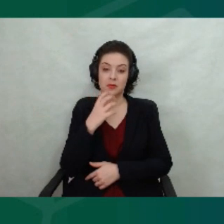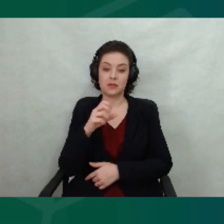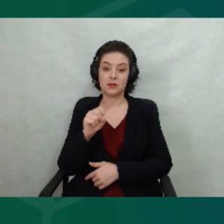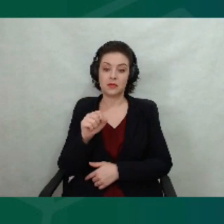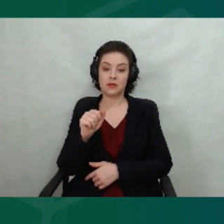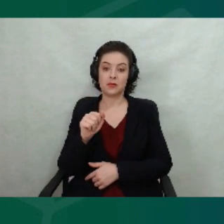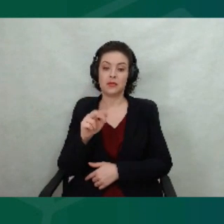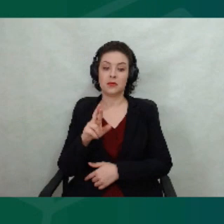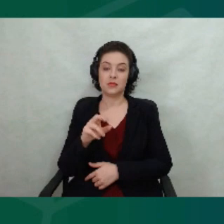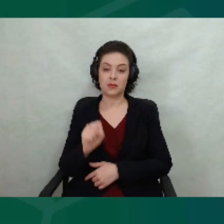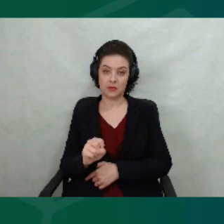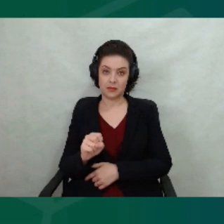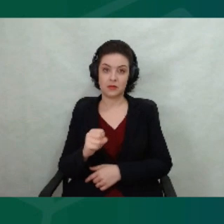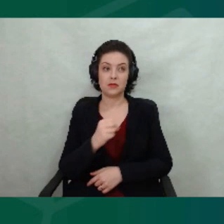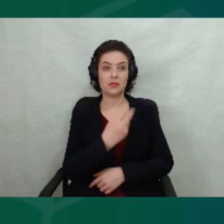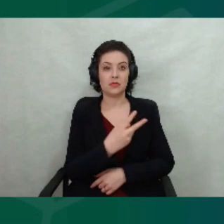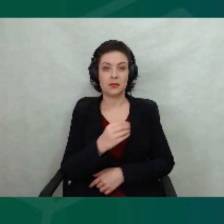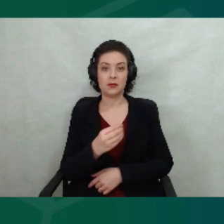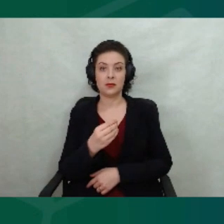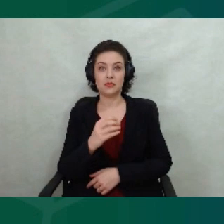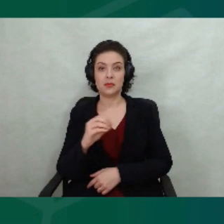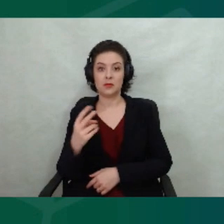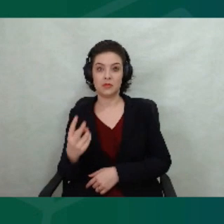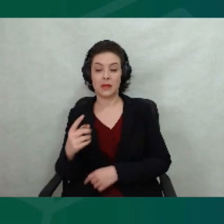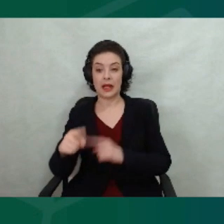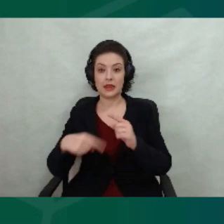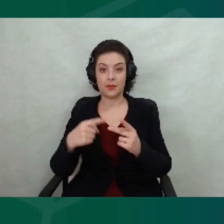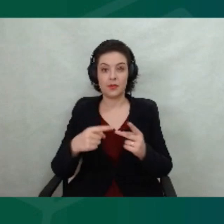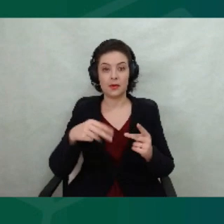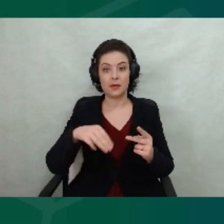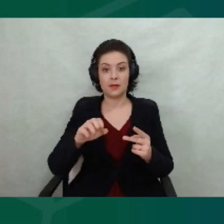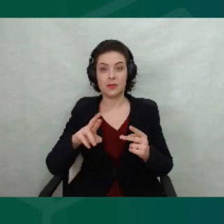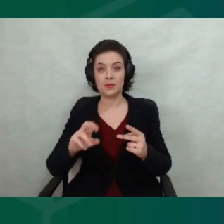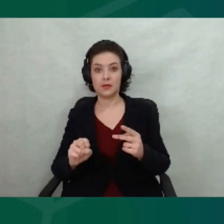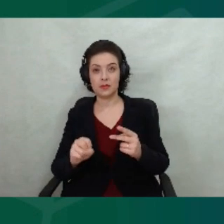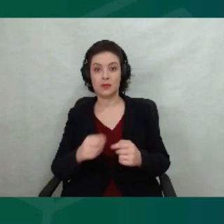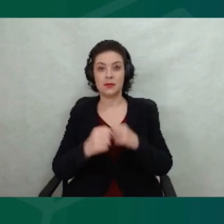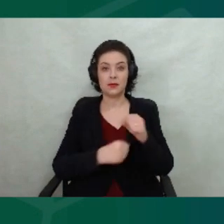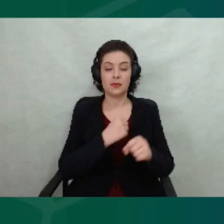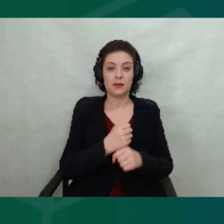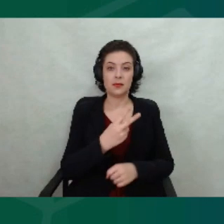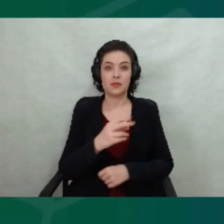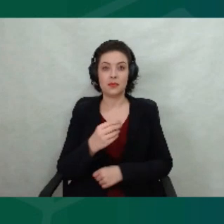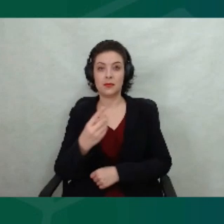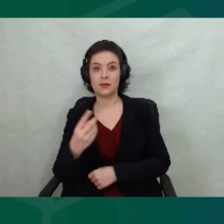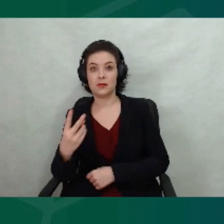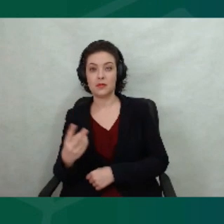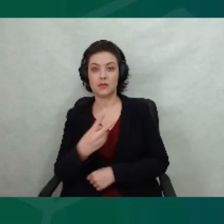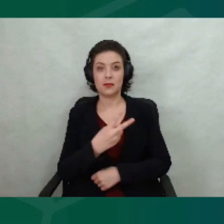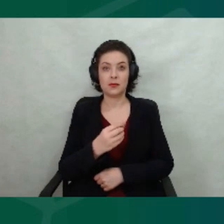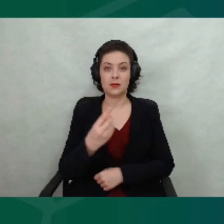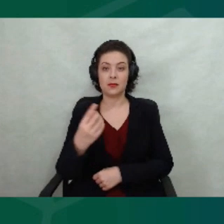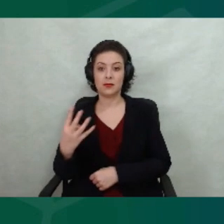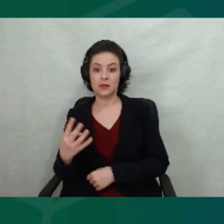em 2002, depois o MERS-CoV em 2012, 2014, no Middle East,